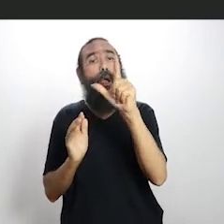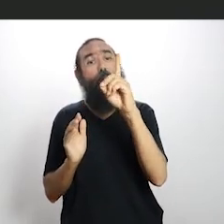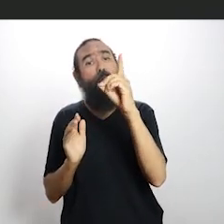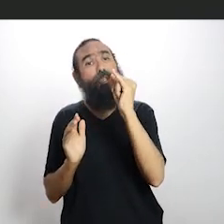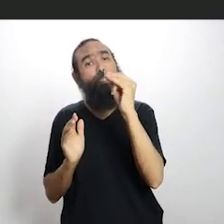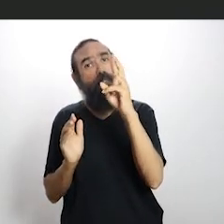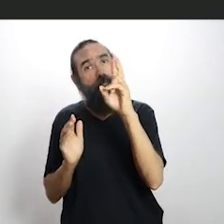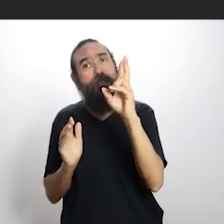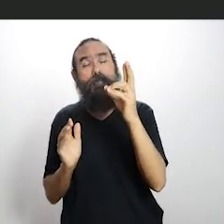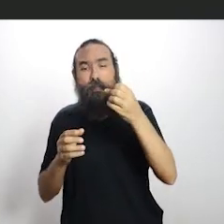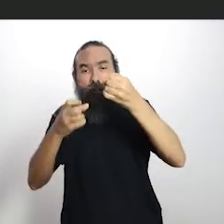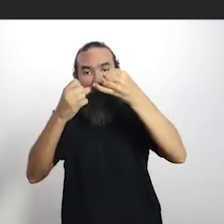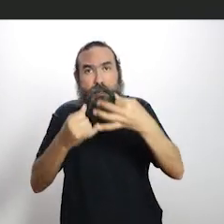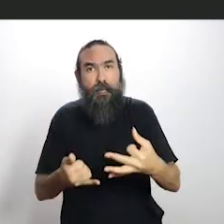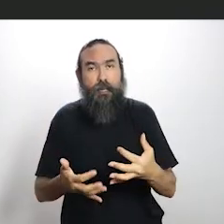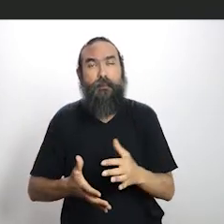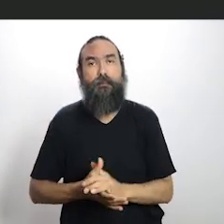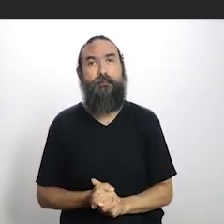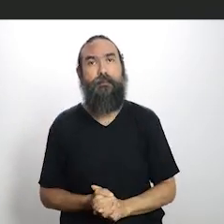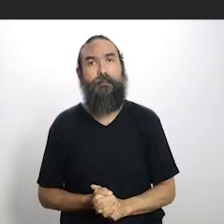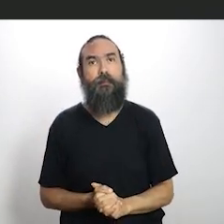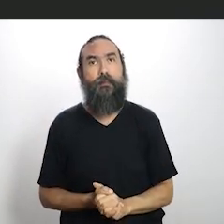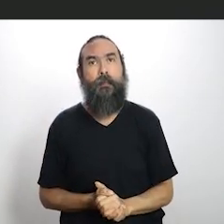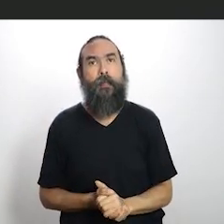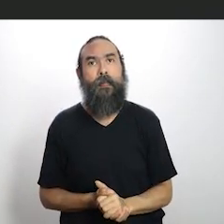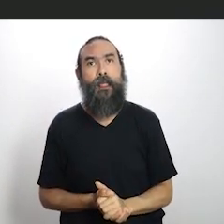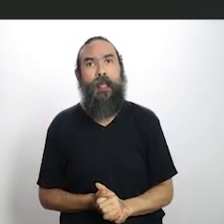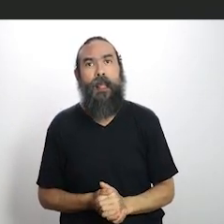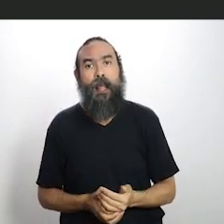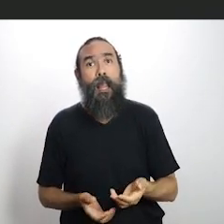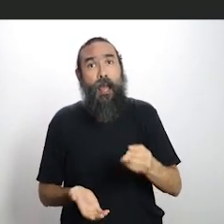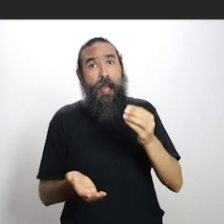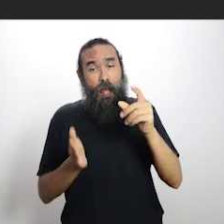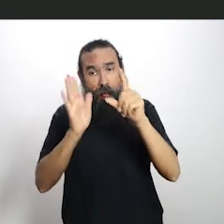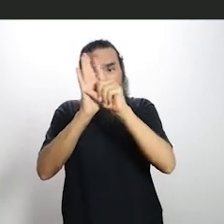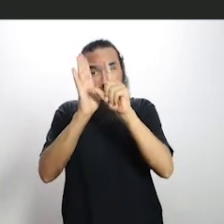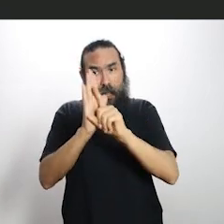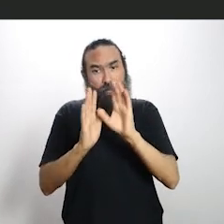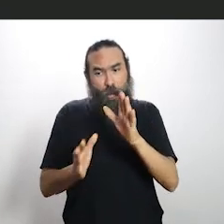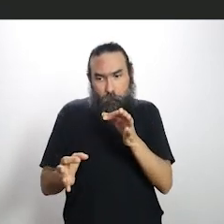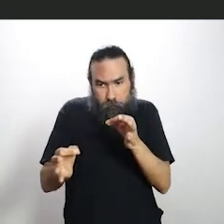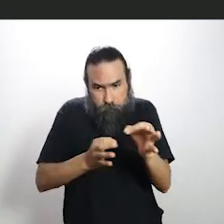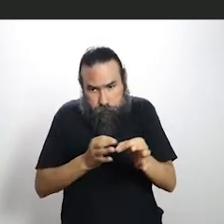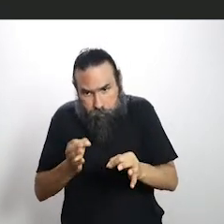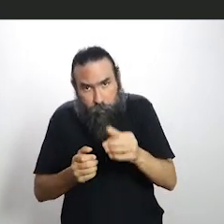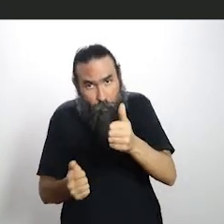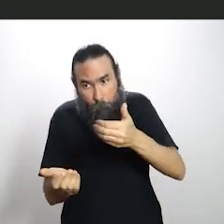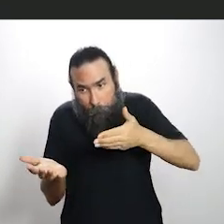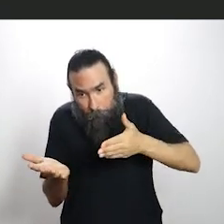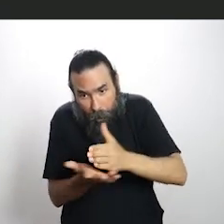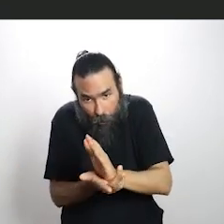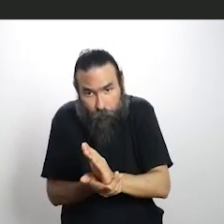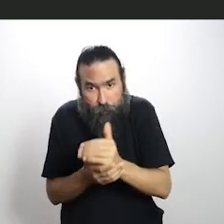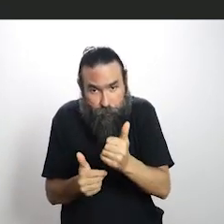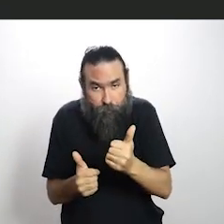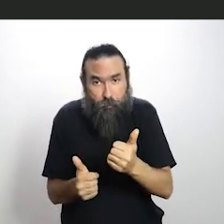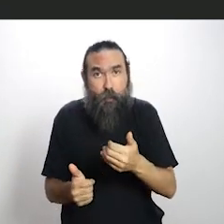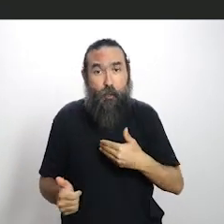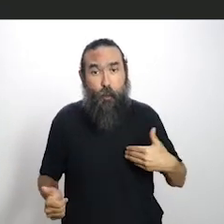definitiva dar um encaminhamento que a gente gostaria de agilidade e distribuição desses recursos